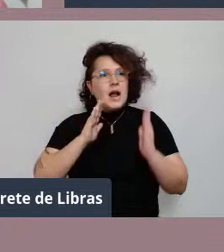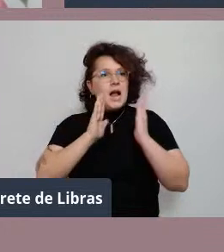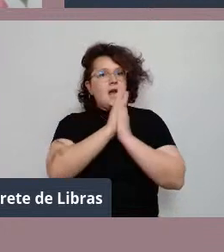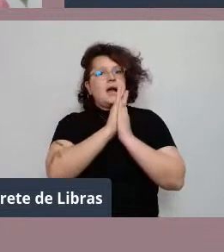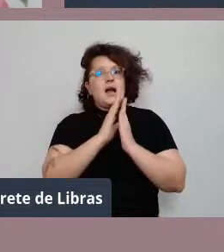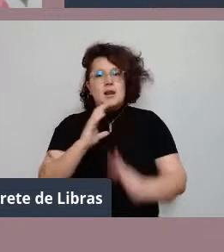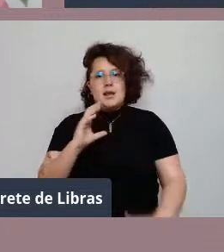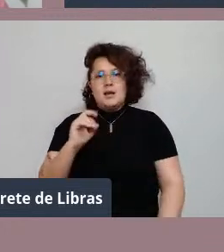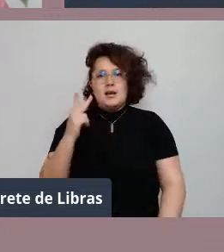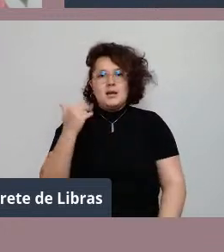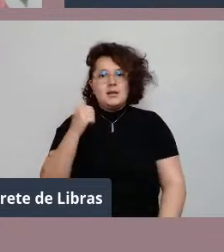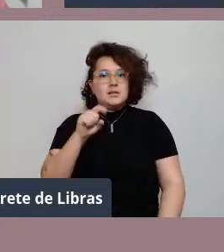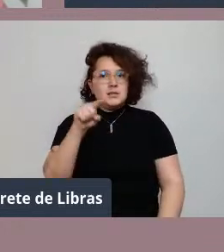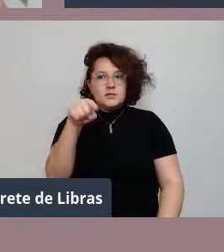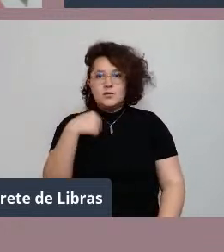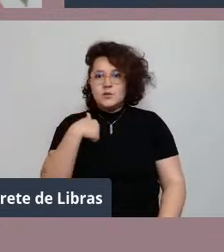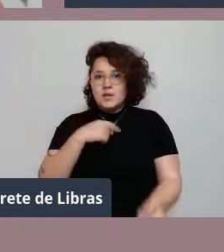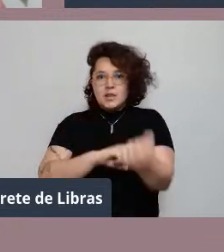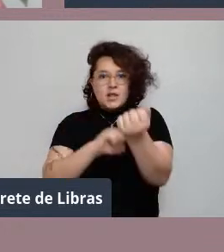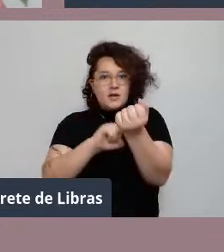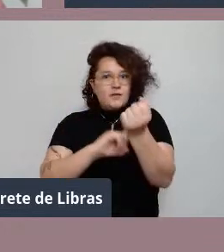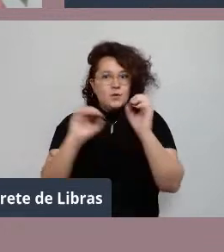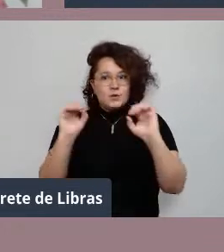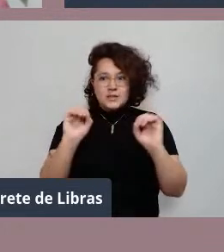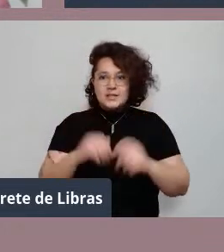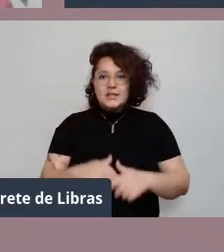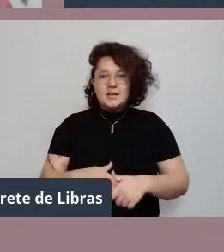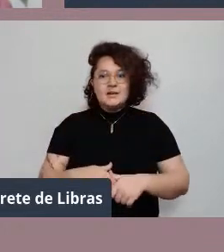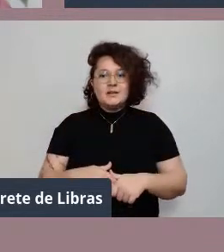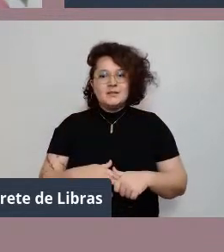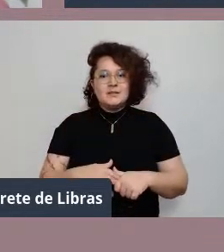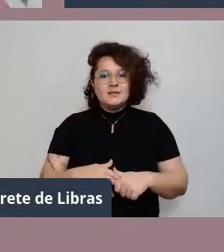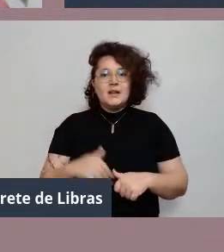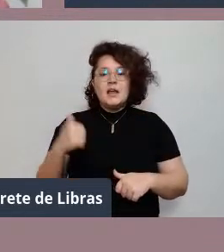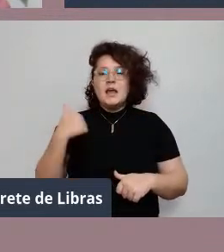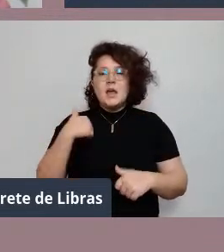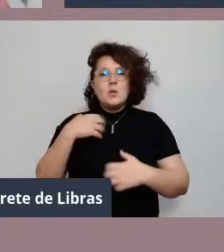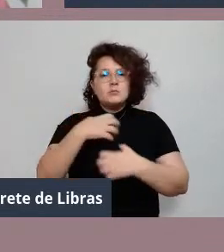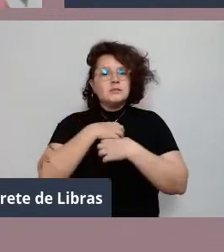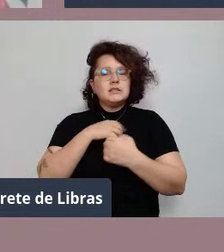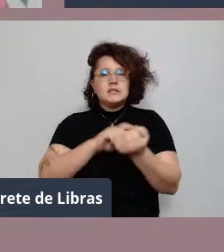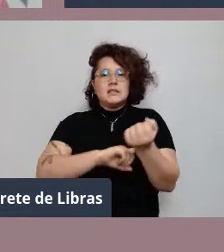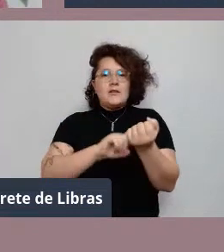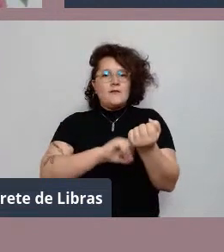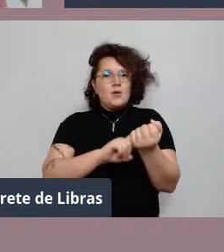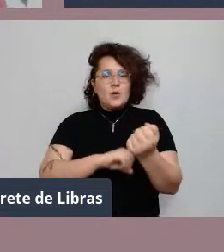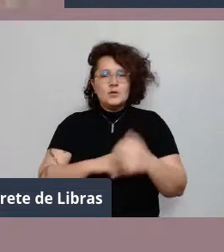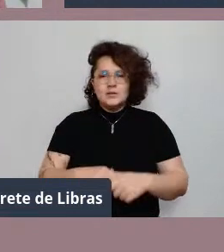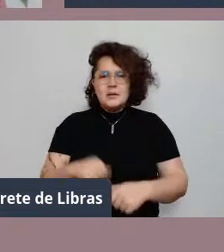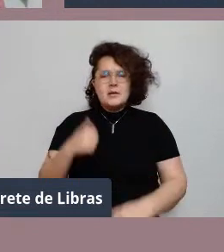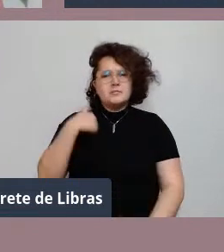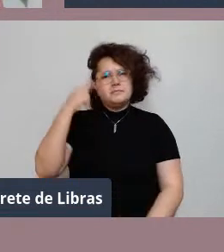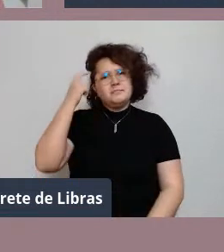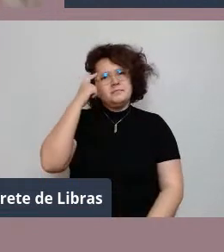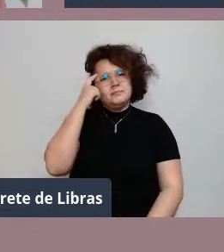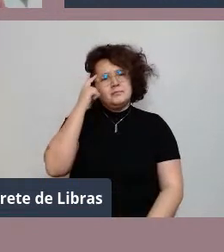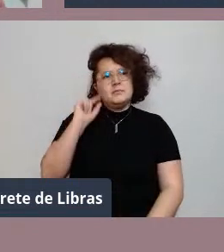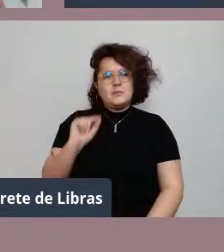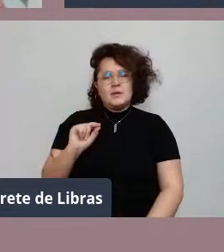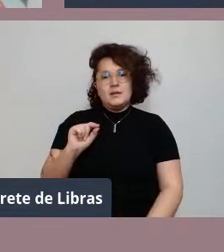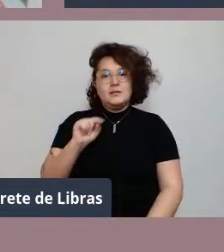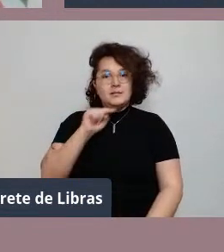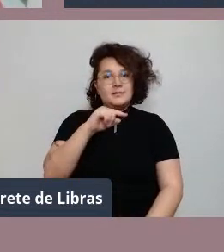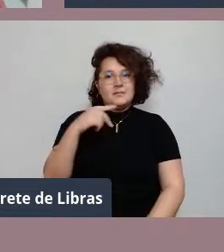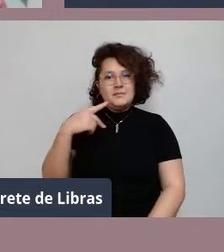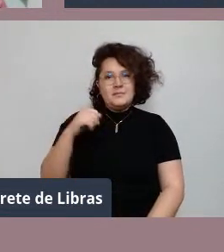nervosa? Uma coisa assim, eu ia ficar muito nervosa e tal. E eu fico percebendo assim, e Paloma foi